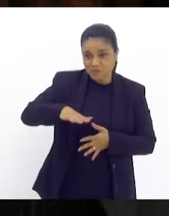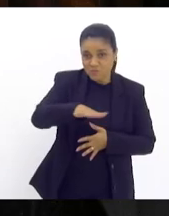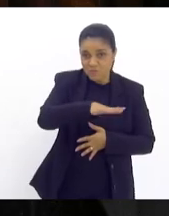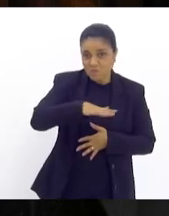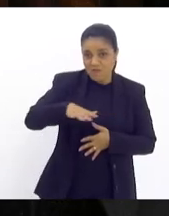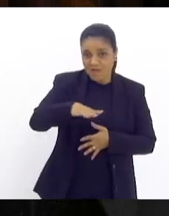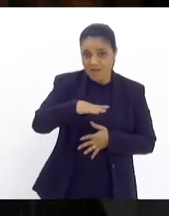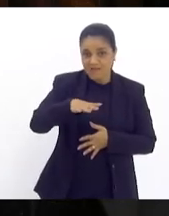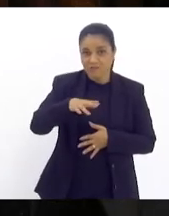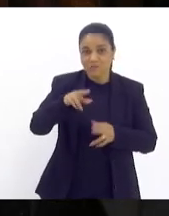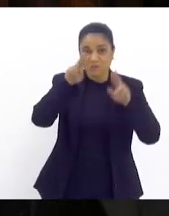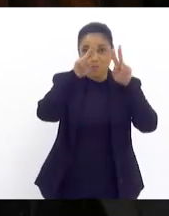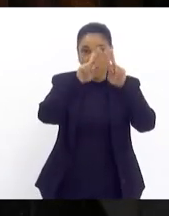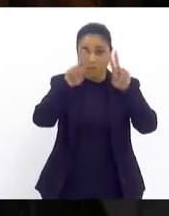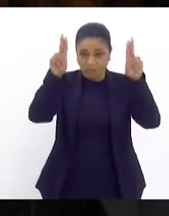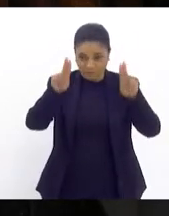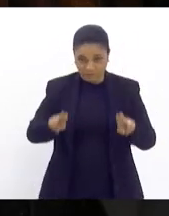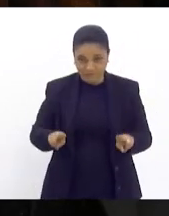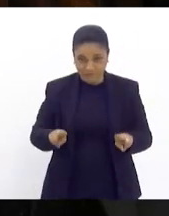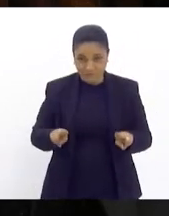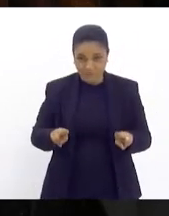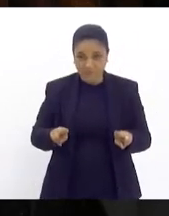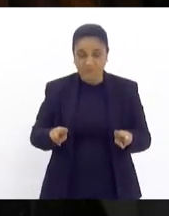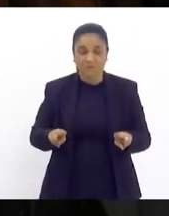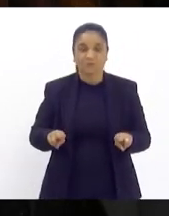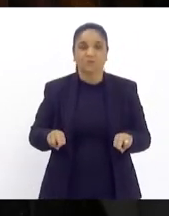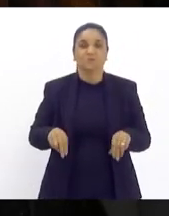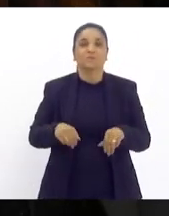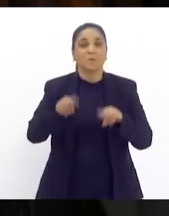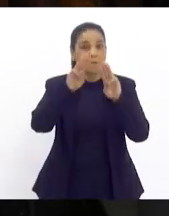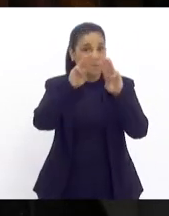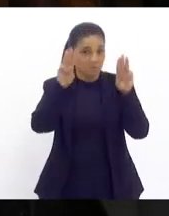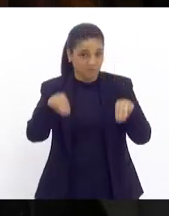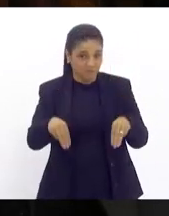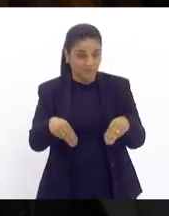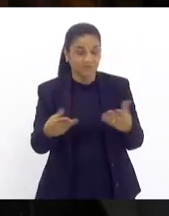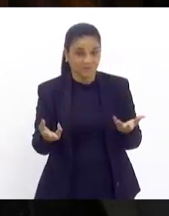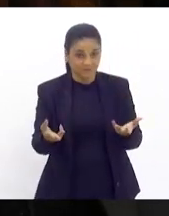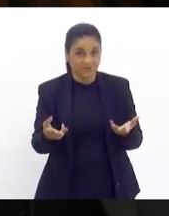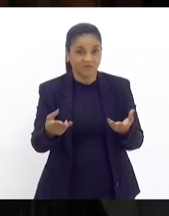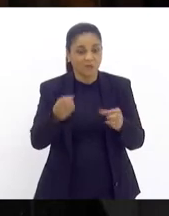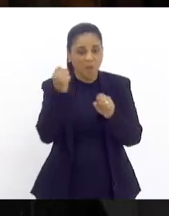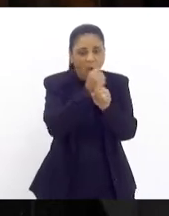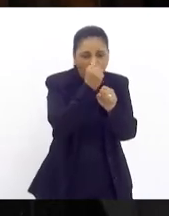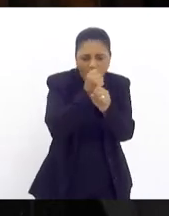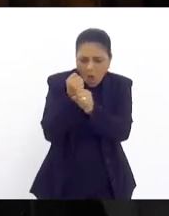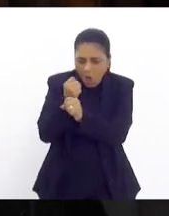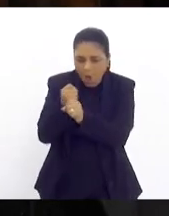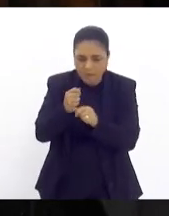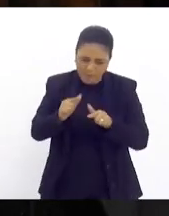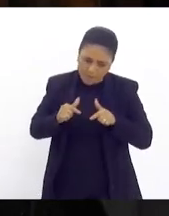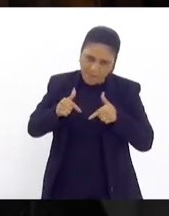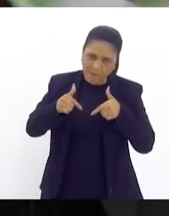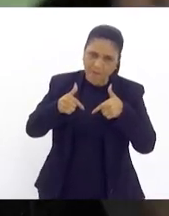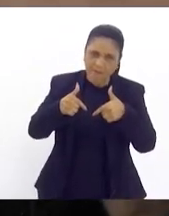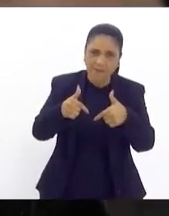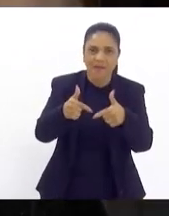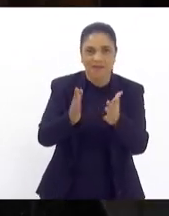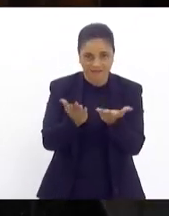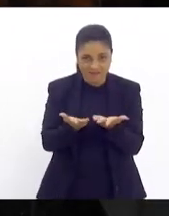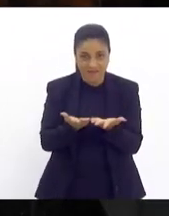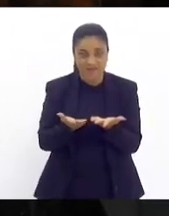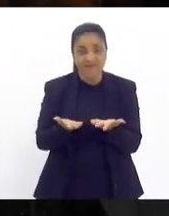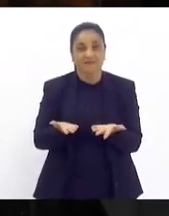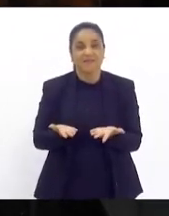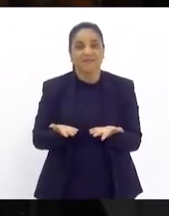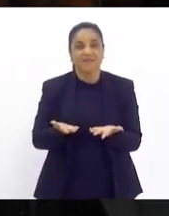Museu o restauro tá em pleno andamento e